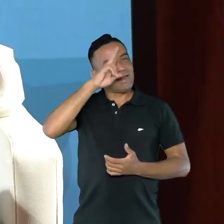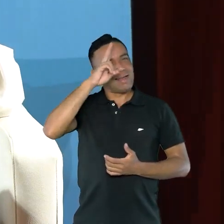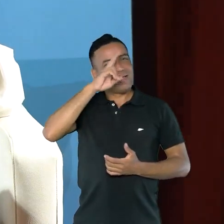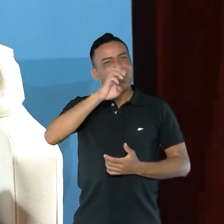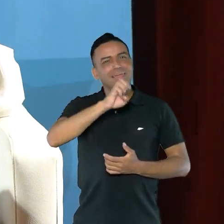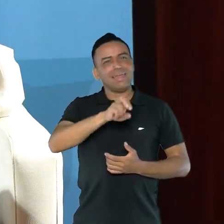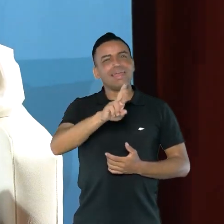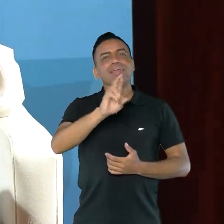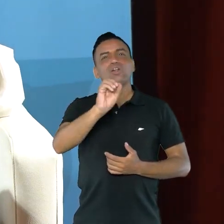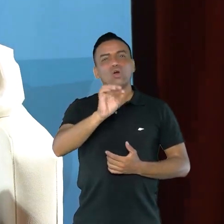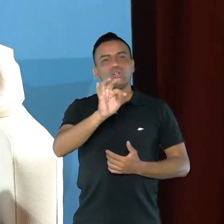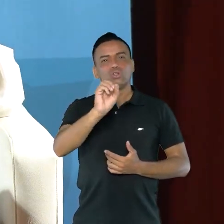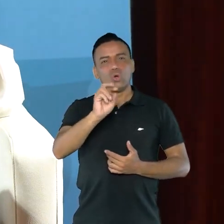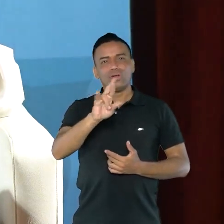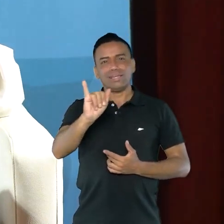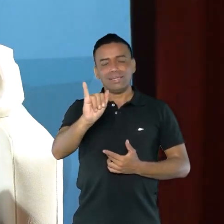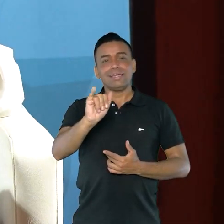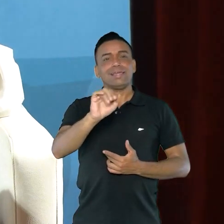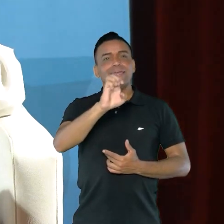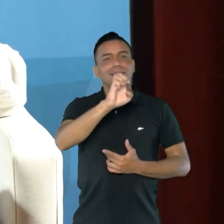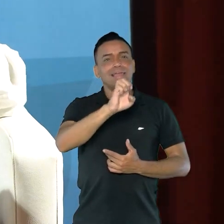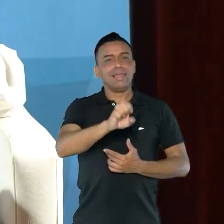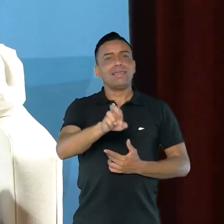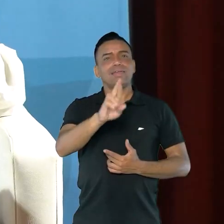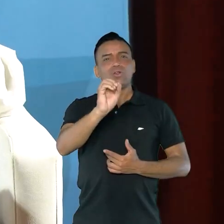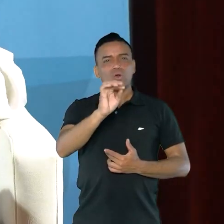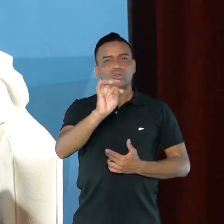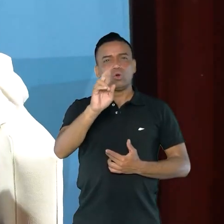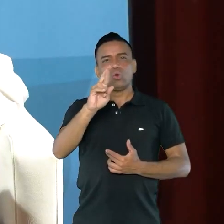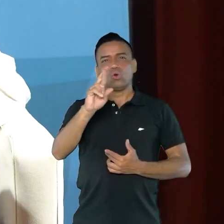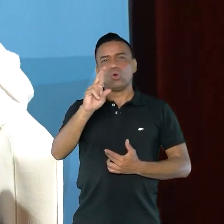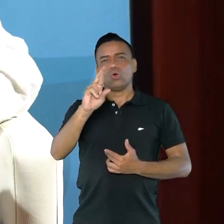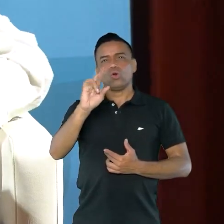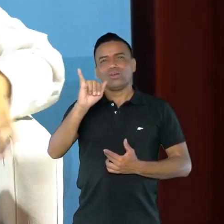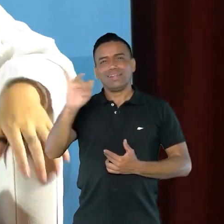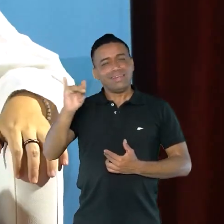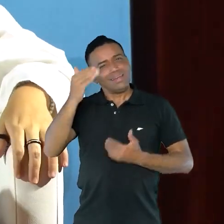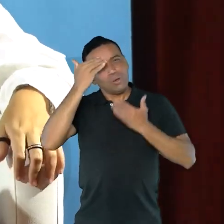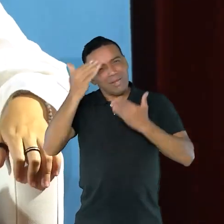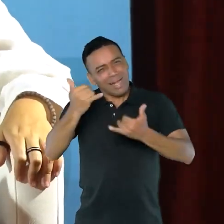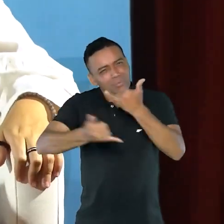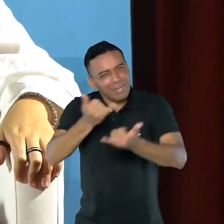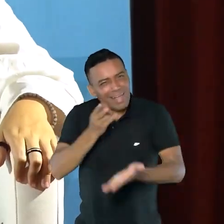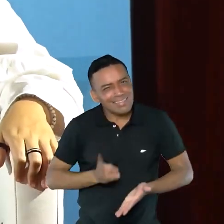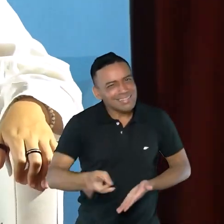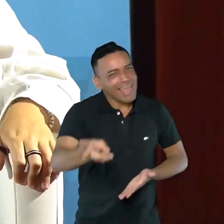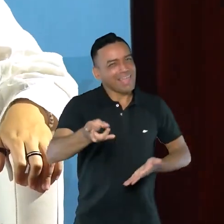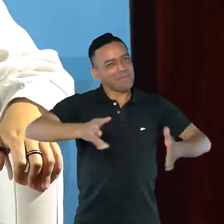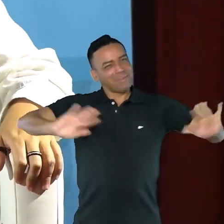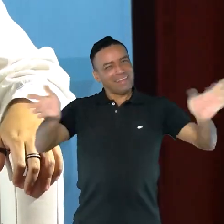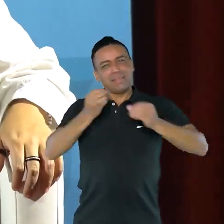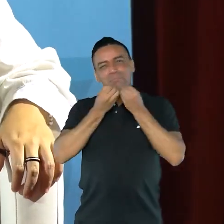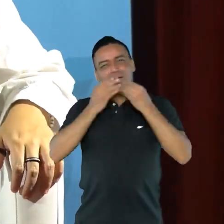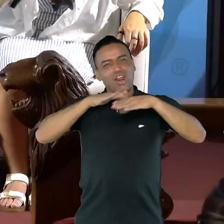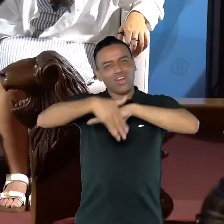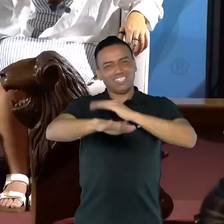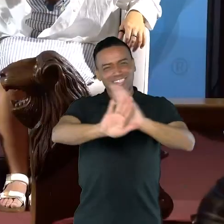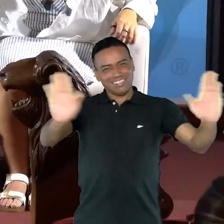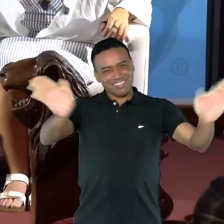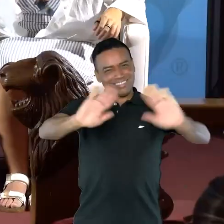acho que vocês vão conseguir lembrar, né? Quando estiver brincando um pouco, para continuar brincando. Obrigada, boa